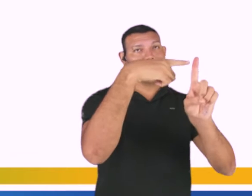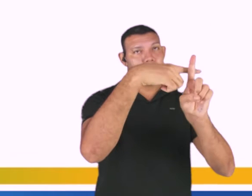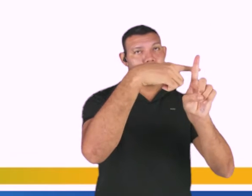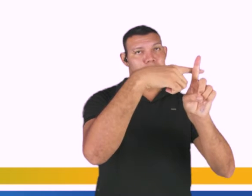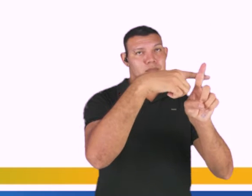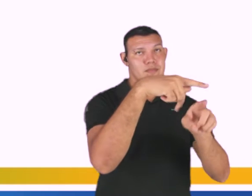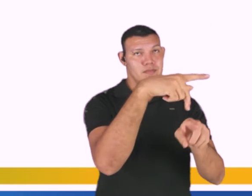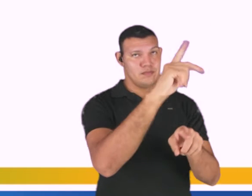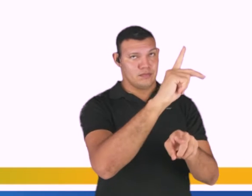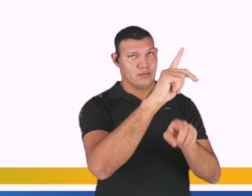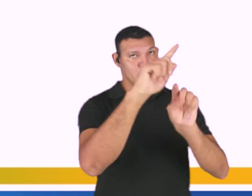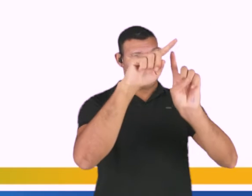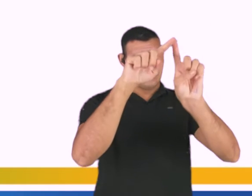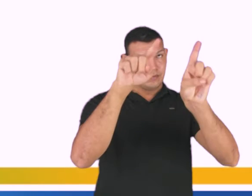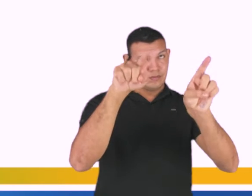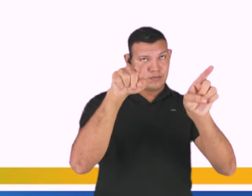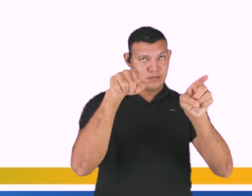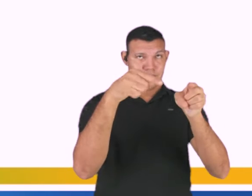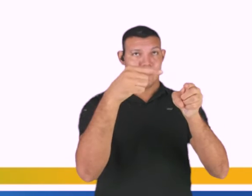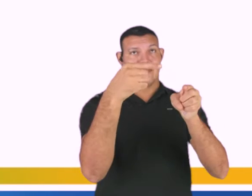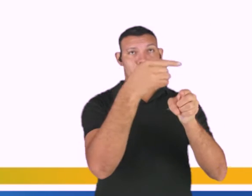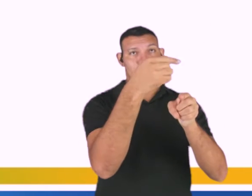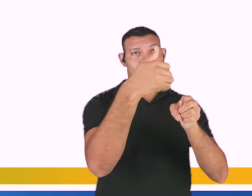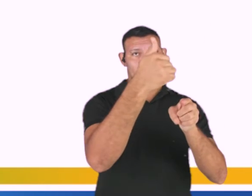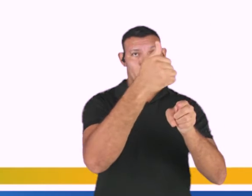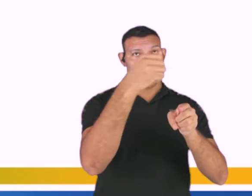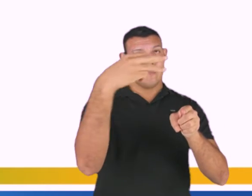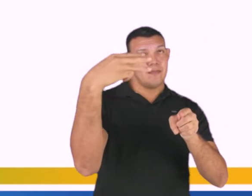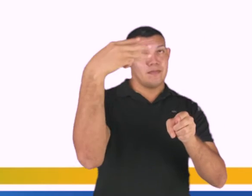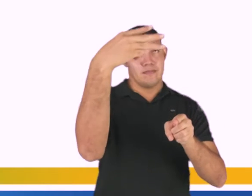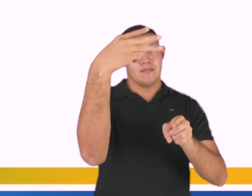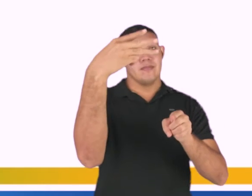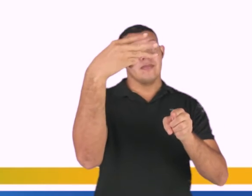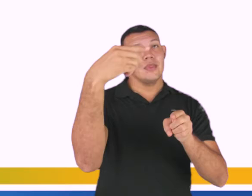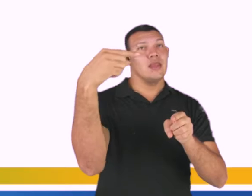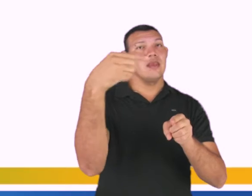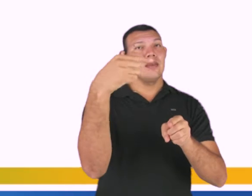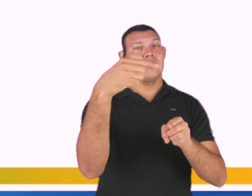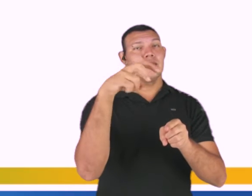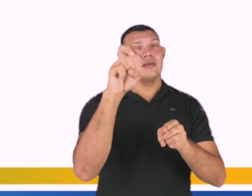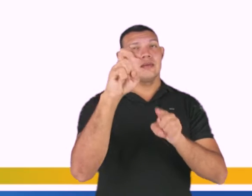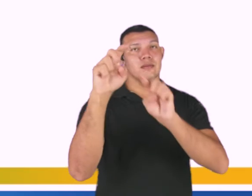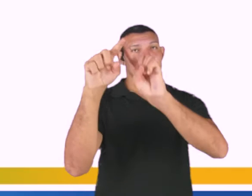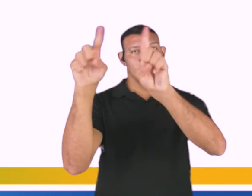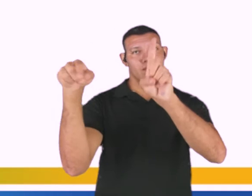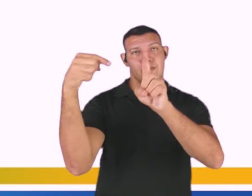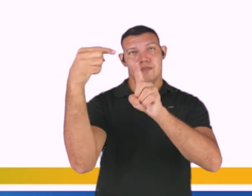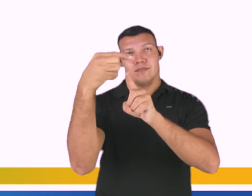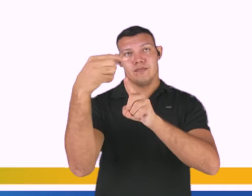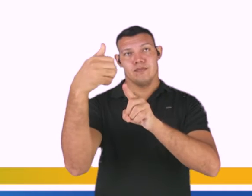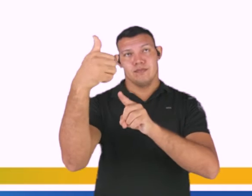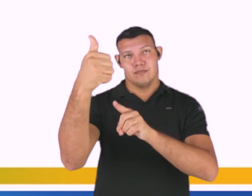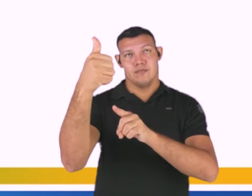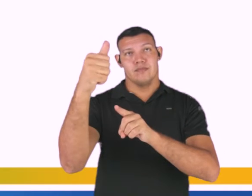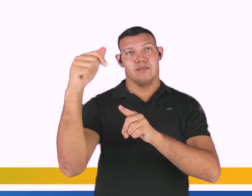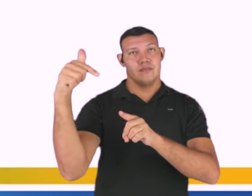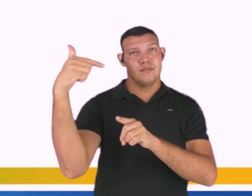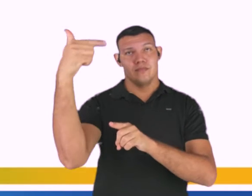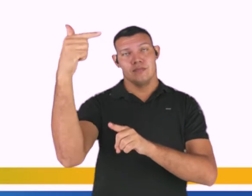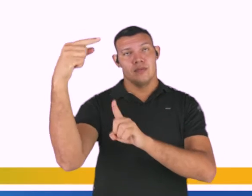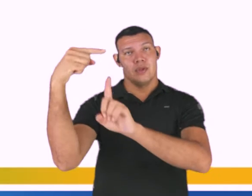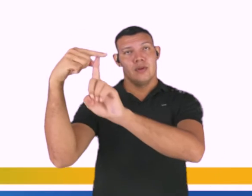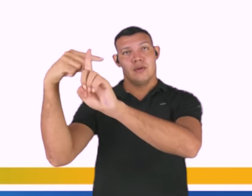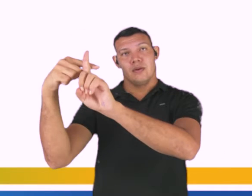potência mais k vezes menos 1 ao cubo menos 5 vezes menos 1